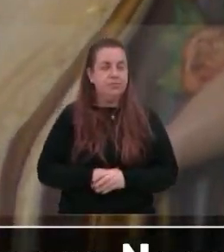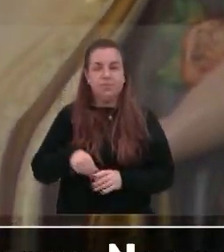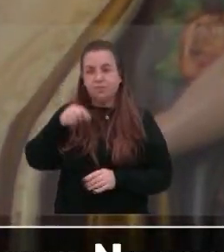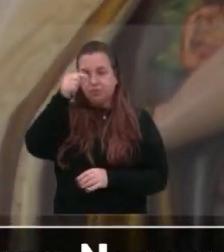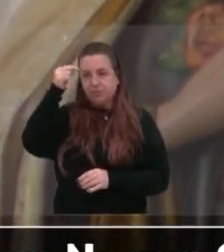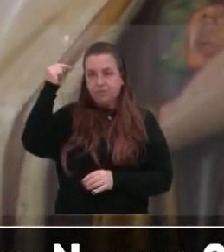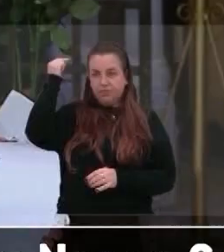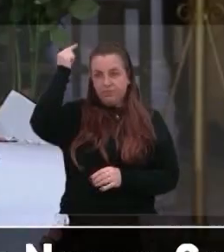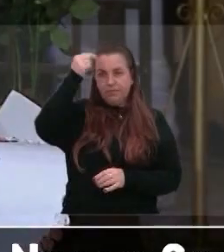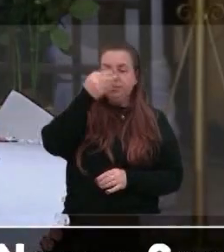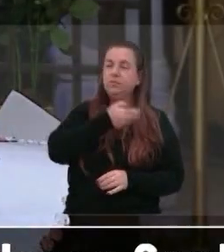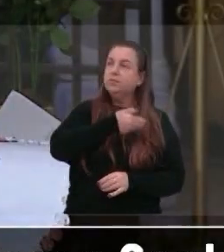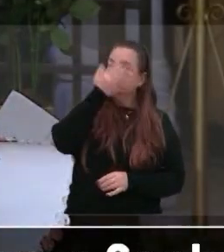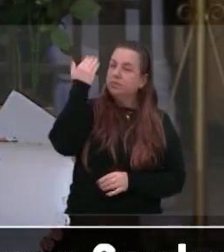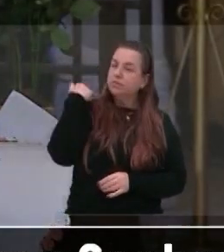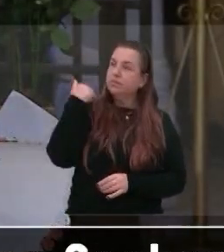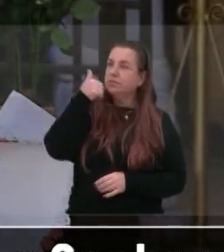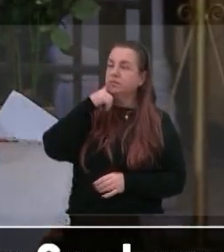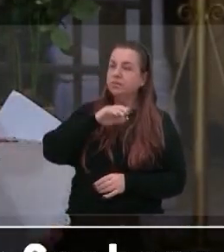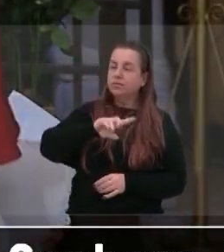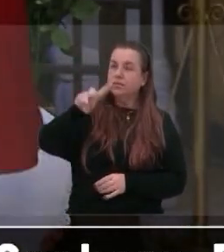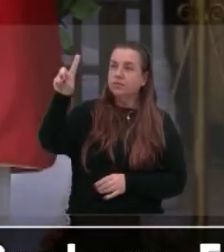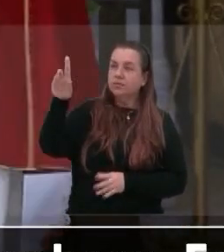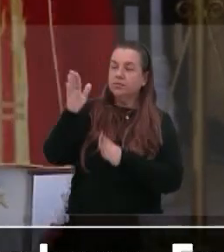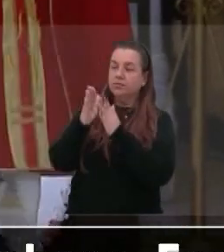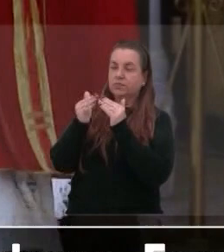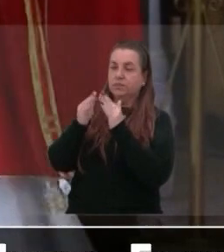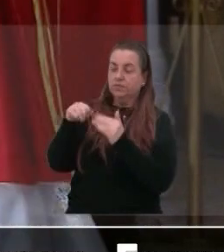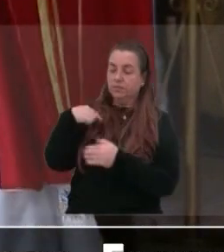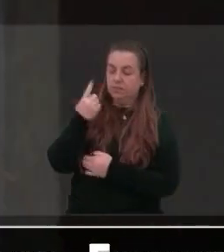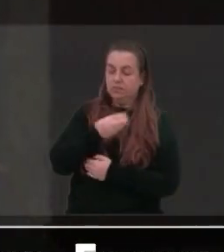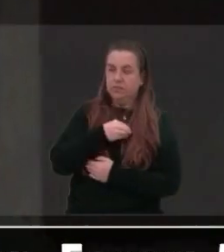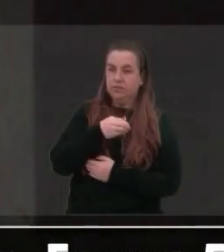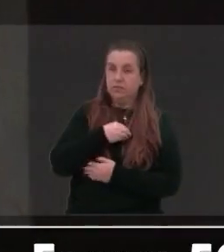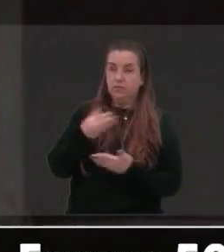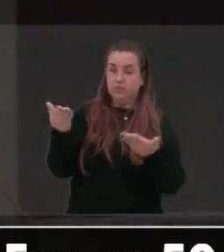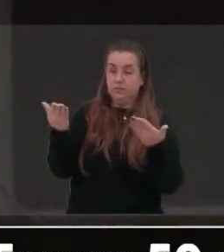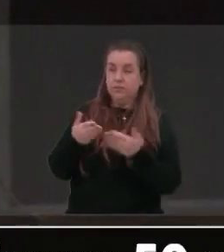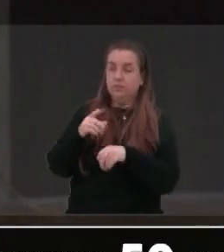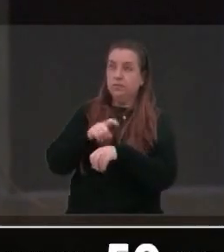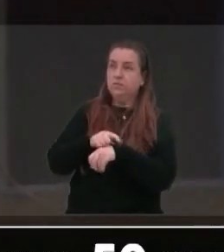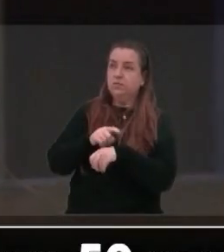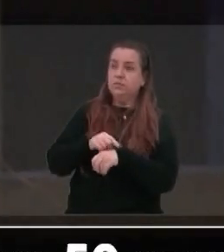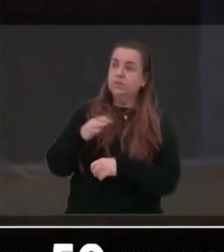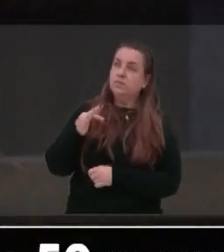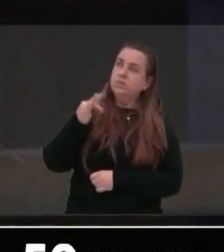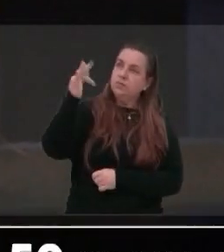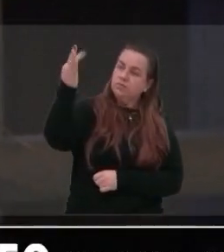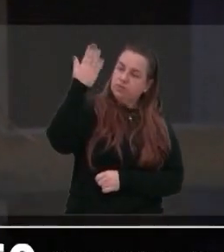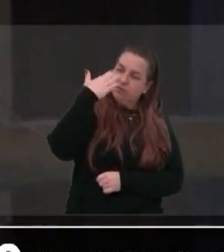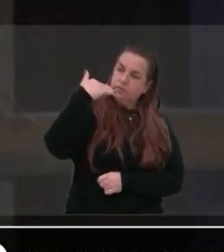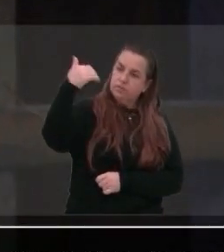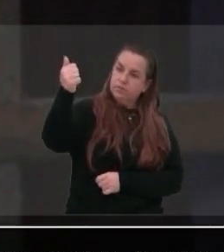desistir, me ajude a levar a minha cruz.